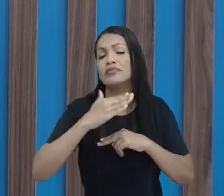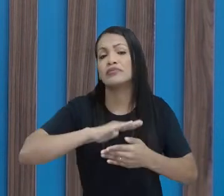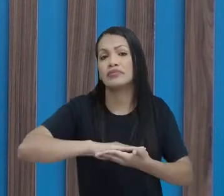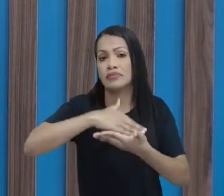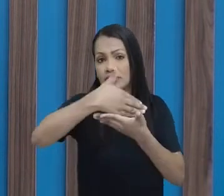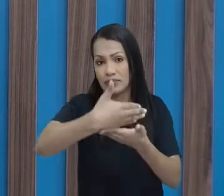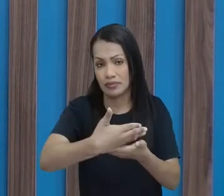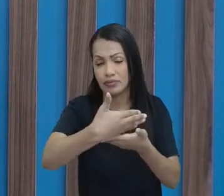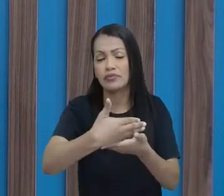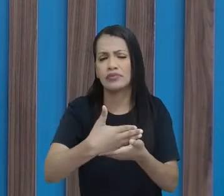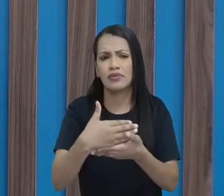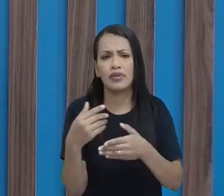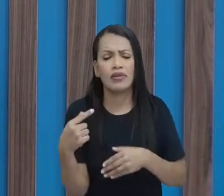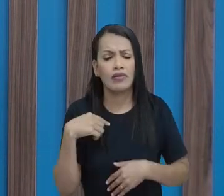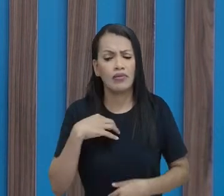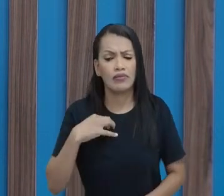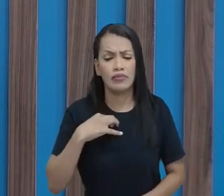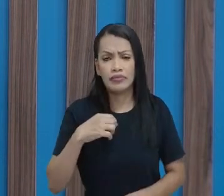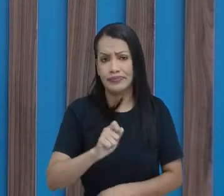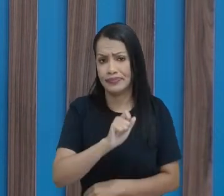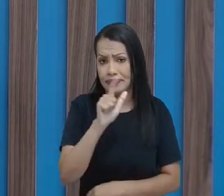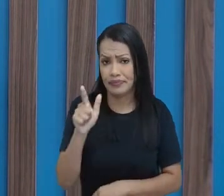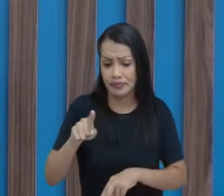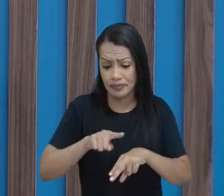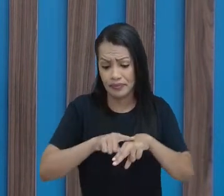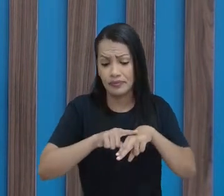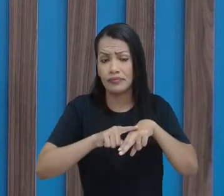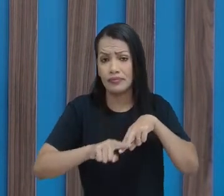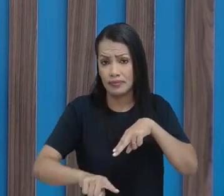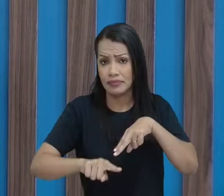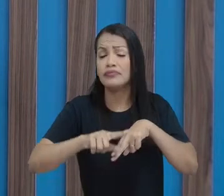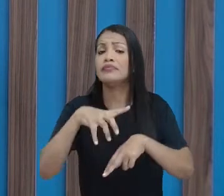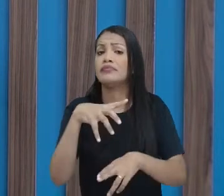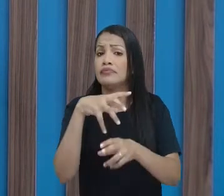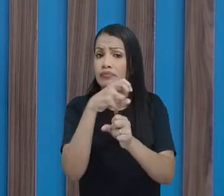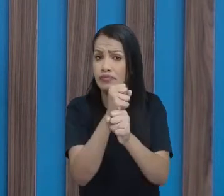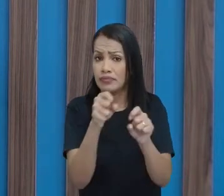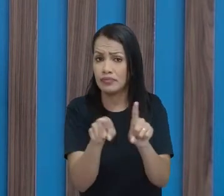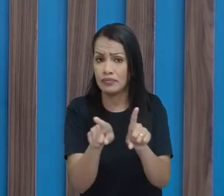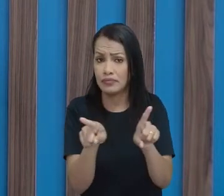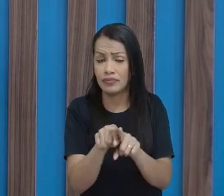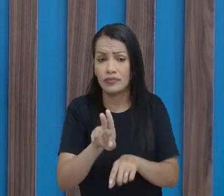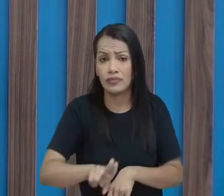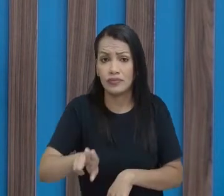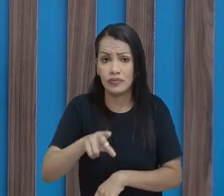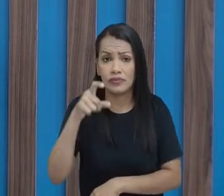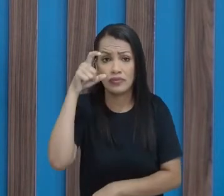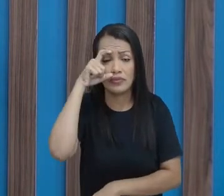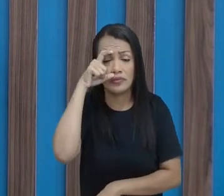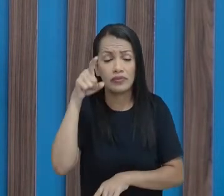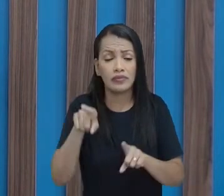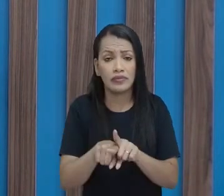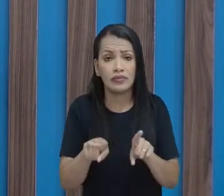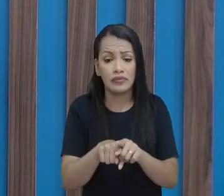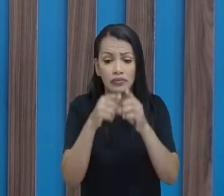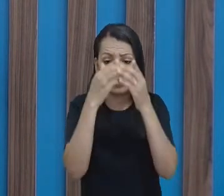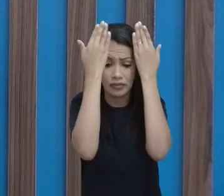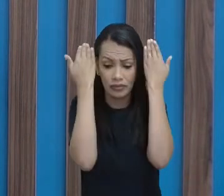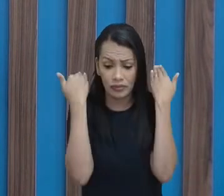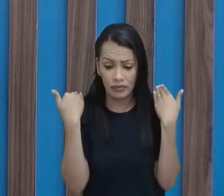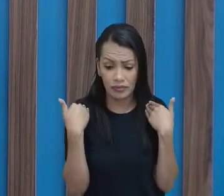blusa azul, calça jeans e uso óculos também. Tenho cabelo tamanho médio,